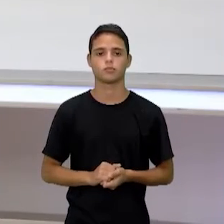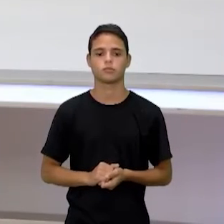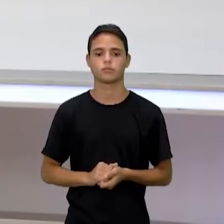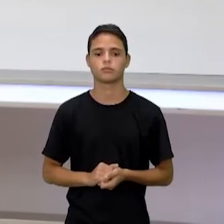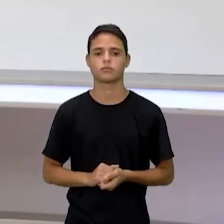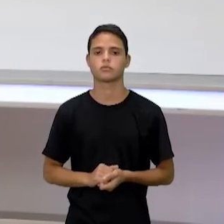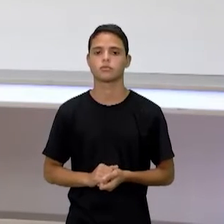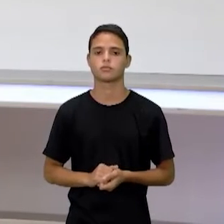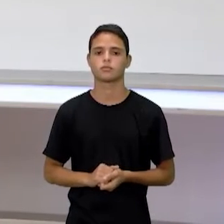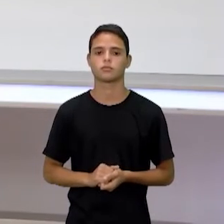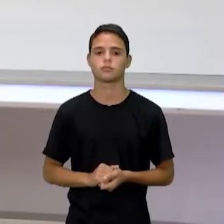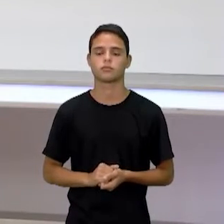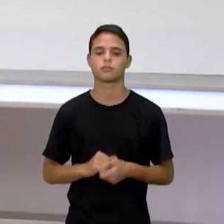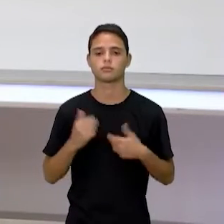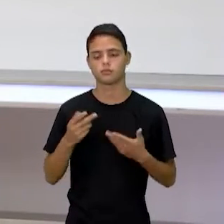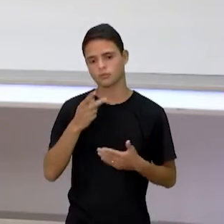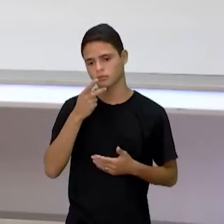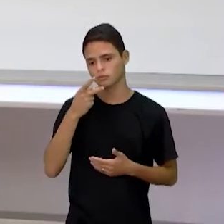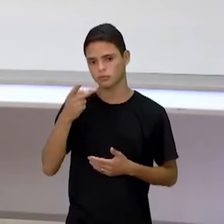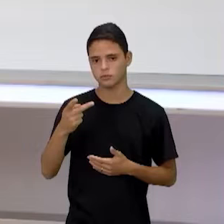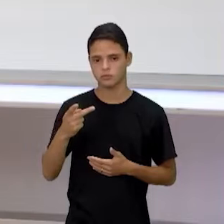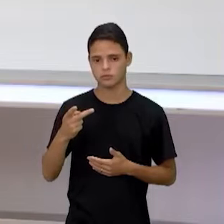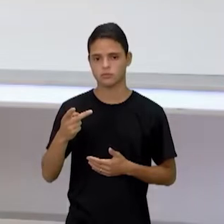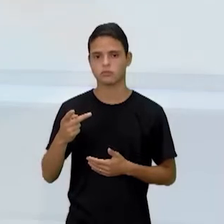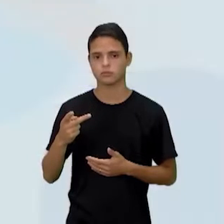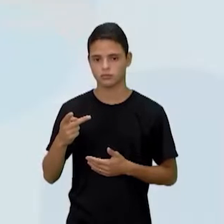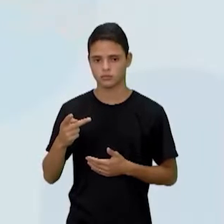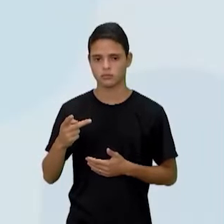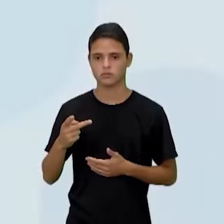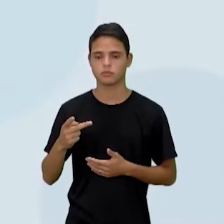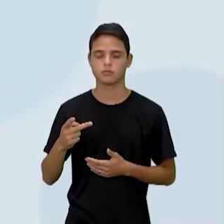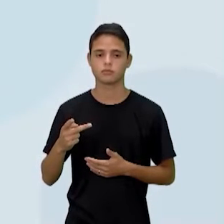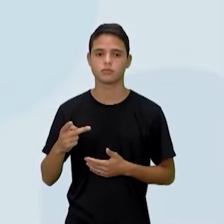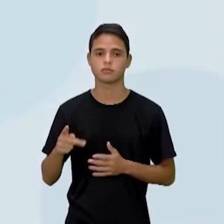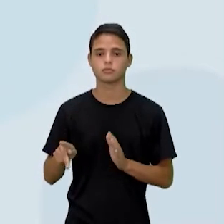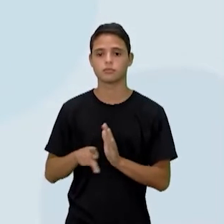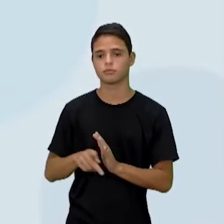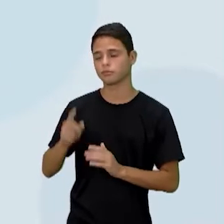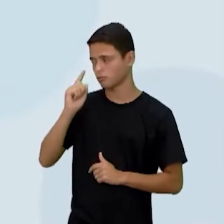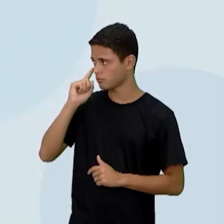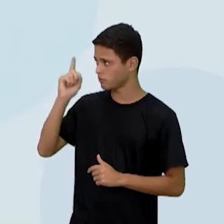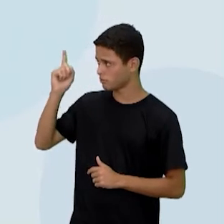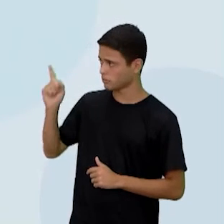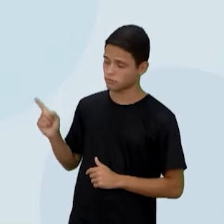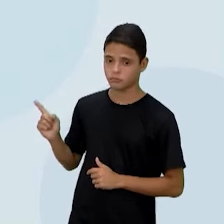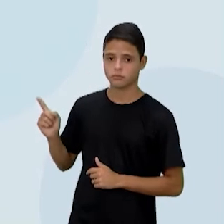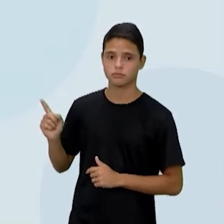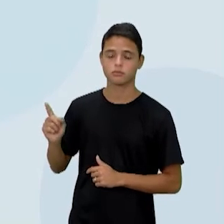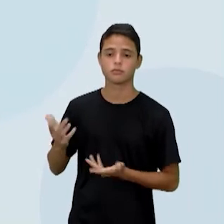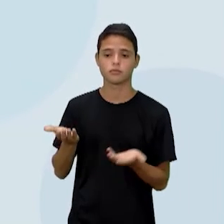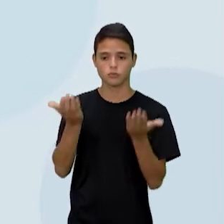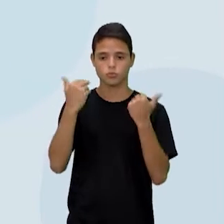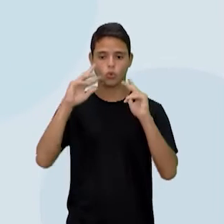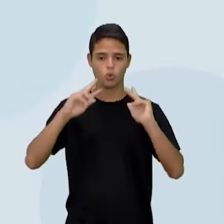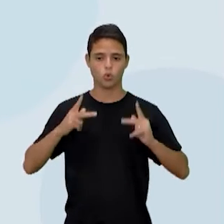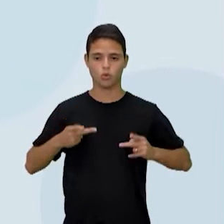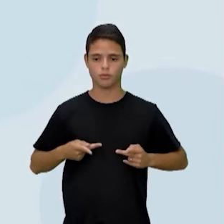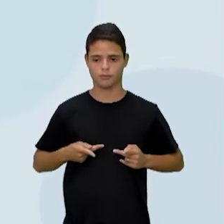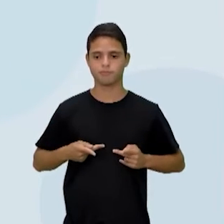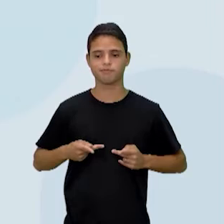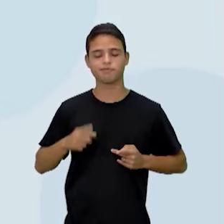Então, gente, né? Quando a gente fala do fazer teatral no corpo do ator, a gente tem que ver a questão das técnicas de interpretação,